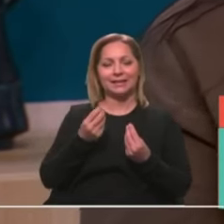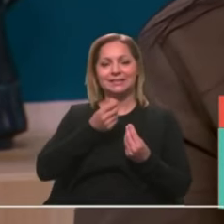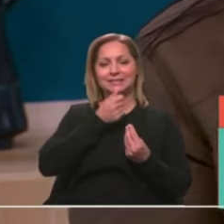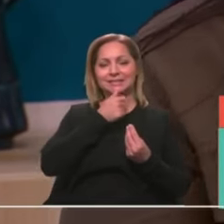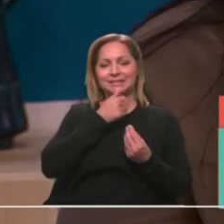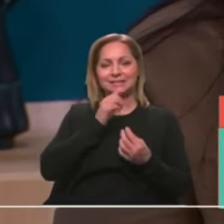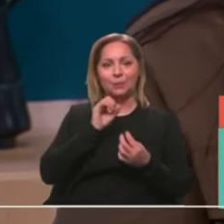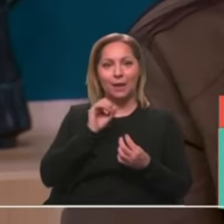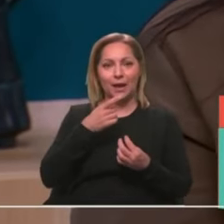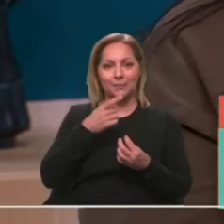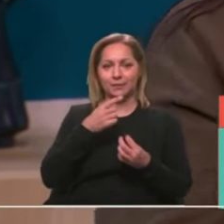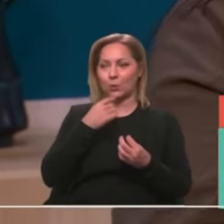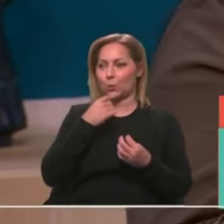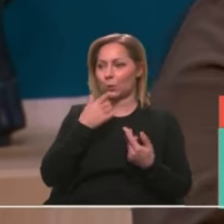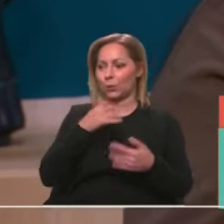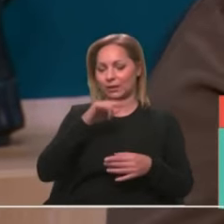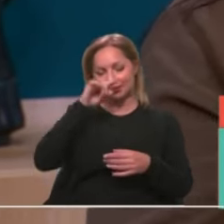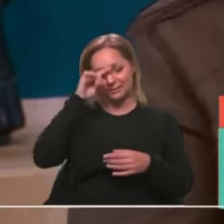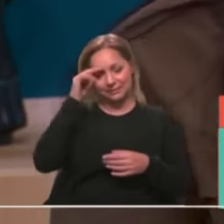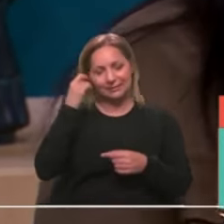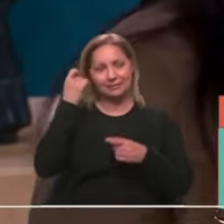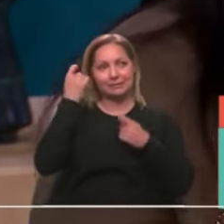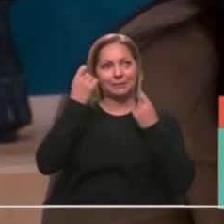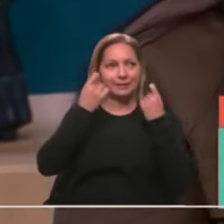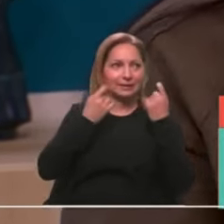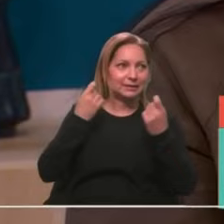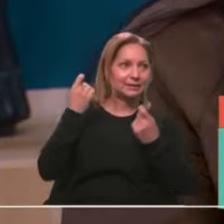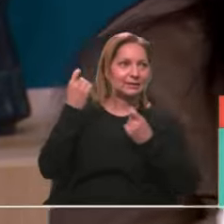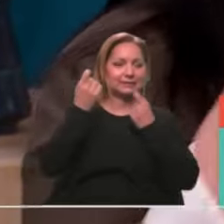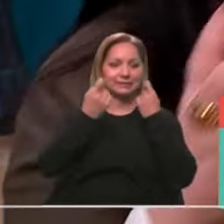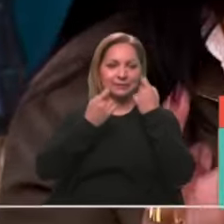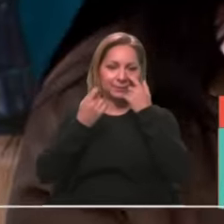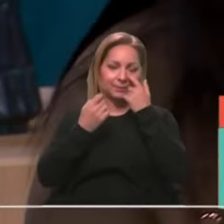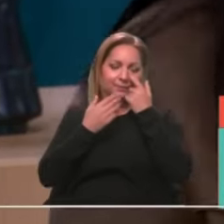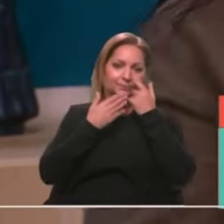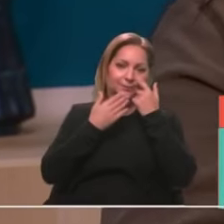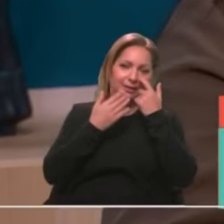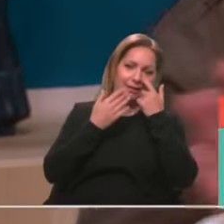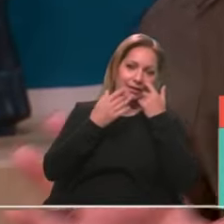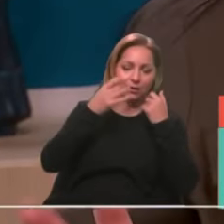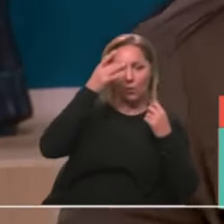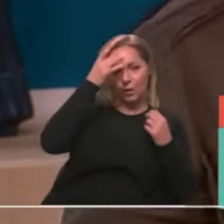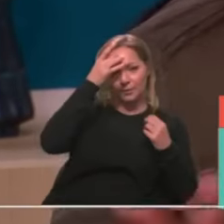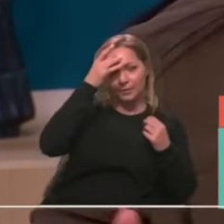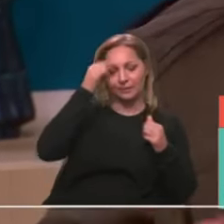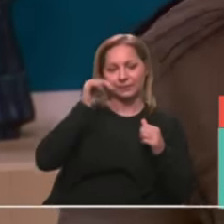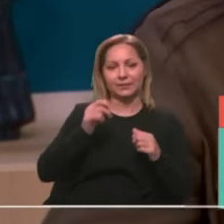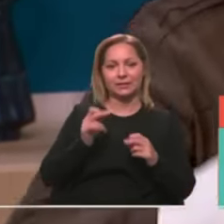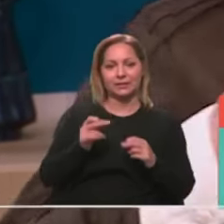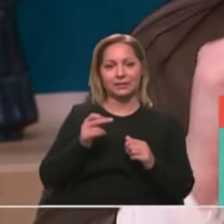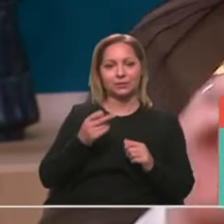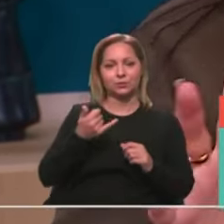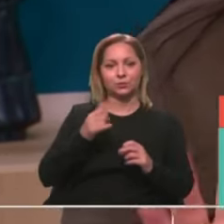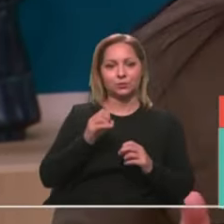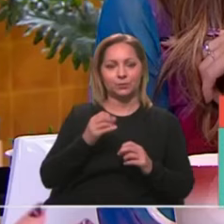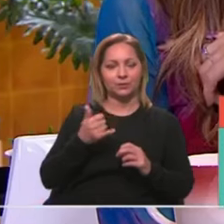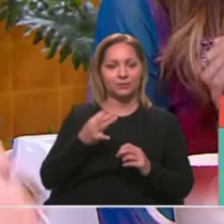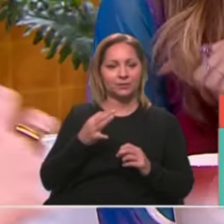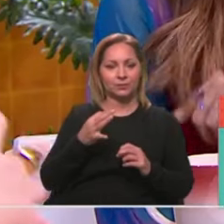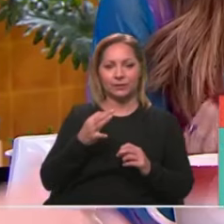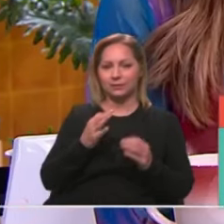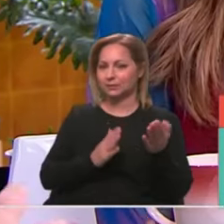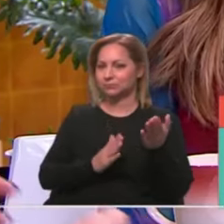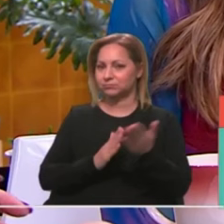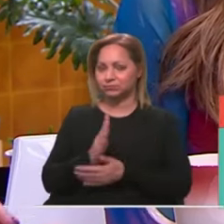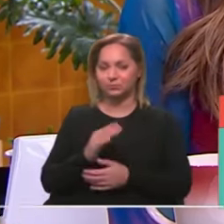Eles são mais, pensam um bocadinho, depois pedem opinião e este ano 2024 eles vão à frente nos projetos.